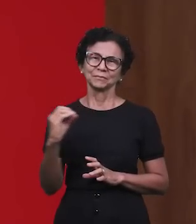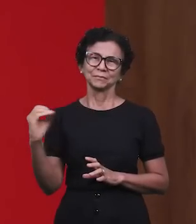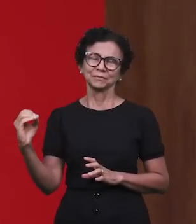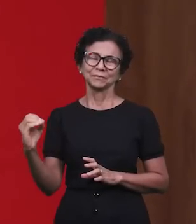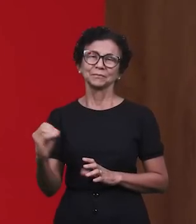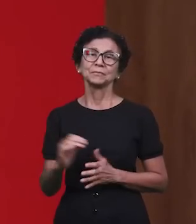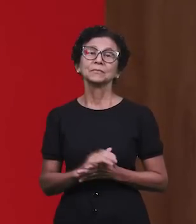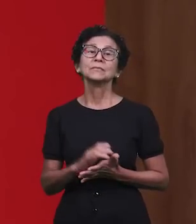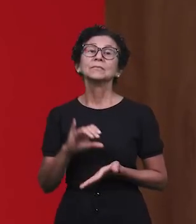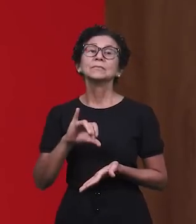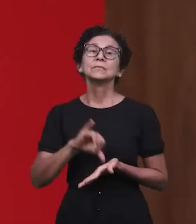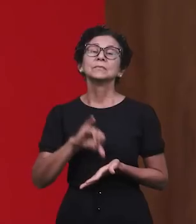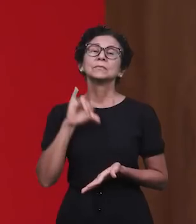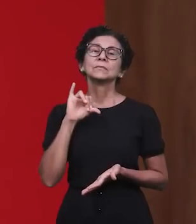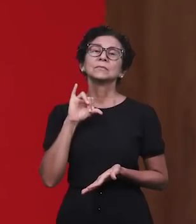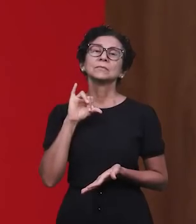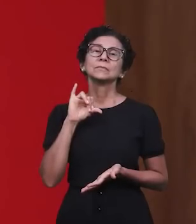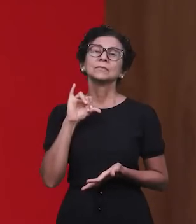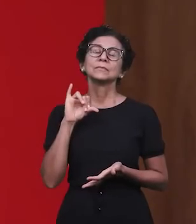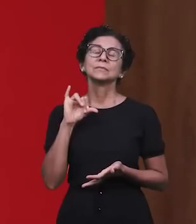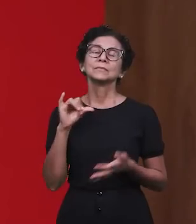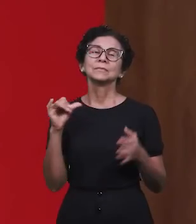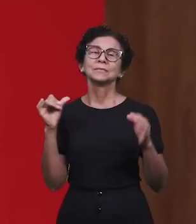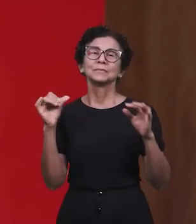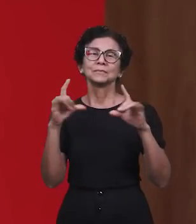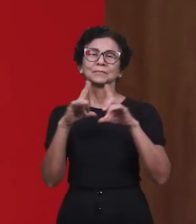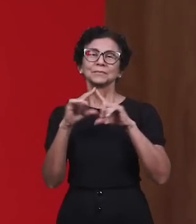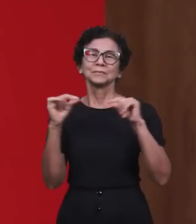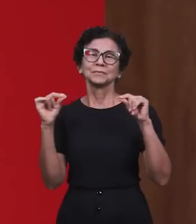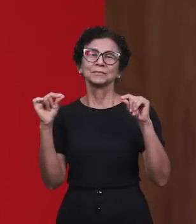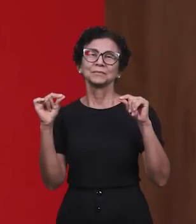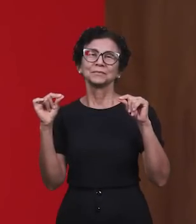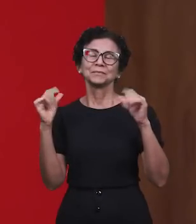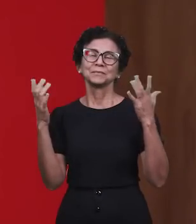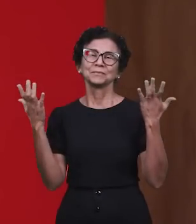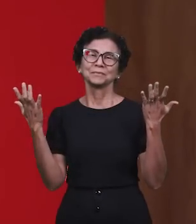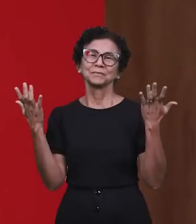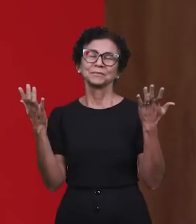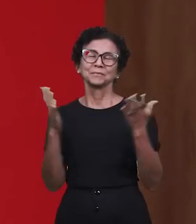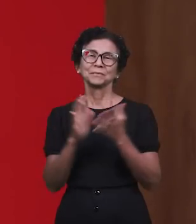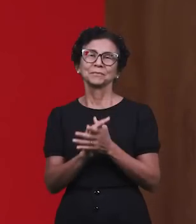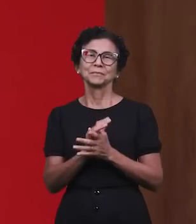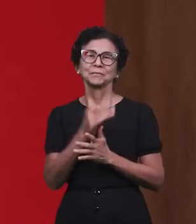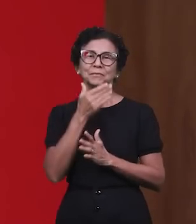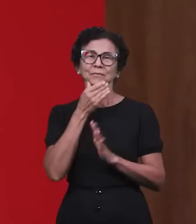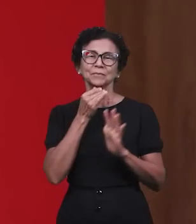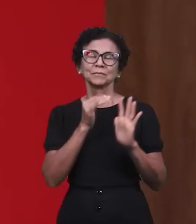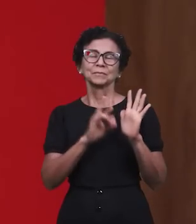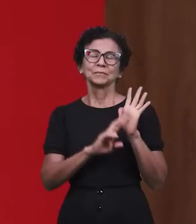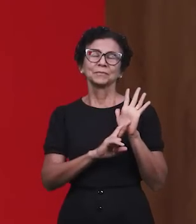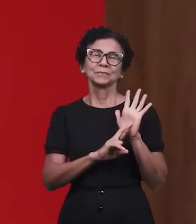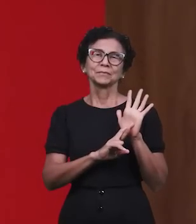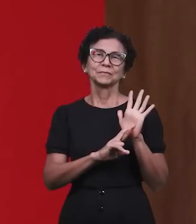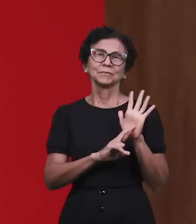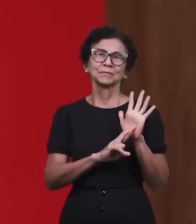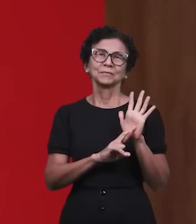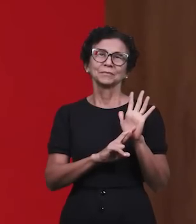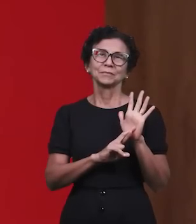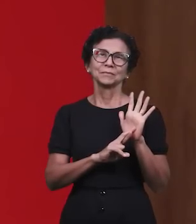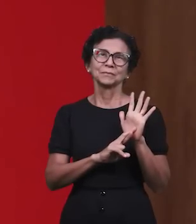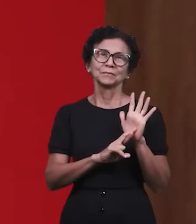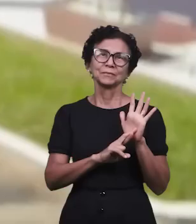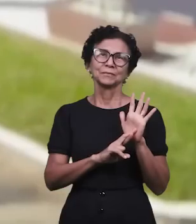da capital do país, vamos falar de Brasília. Alô, Brasília! Com o nosso correspondente Felipe Martins. Felipe,